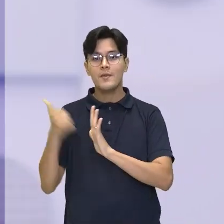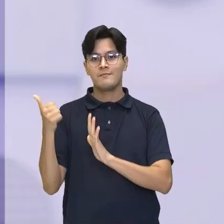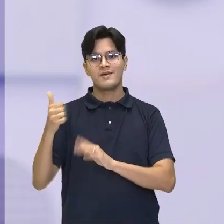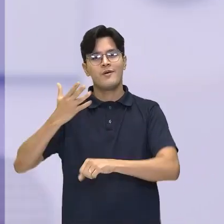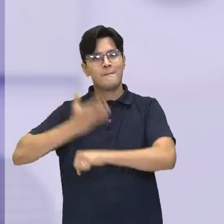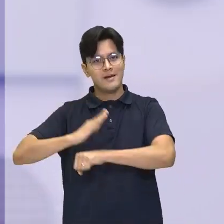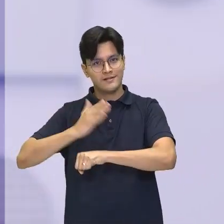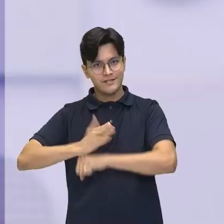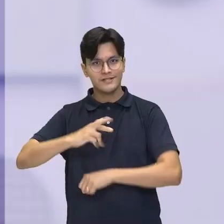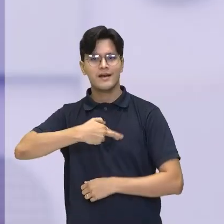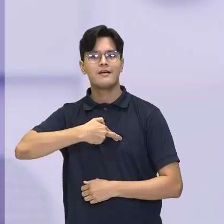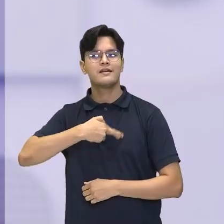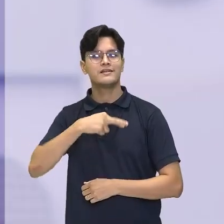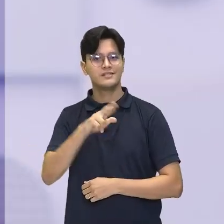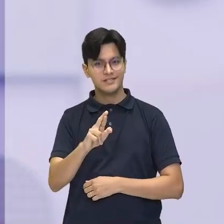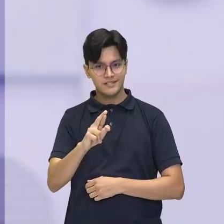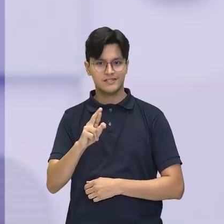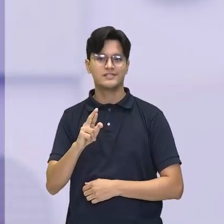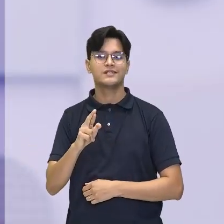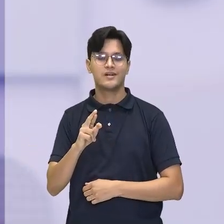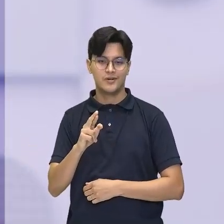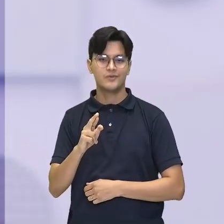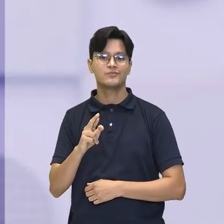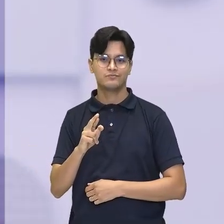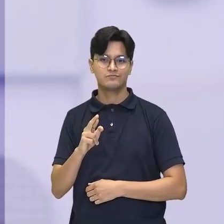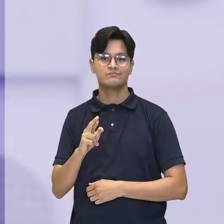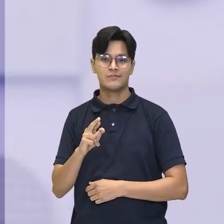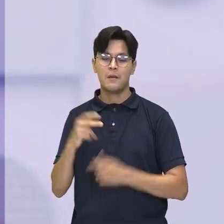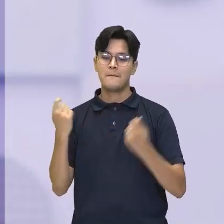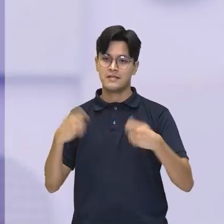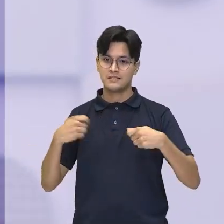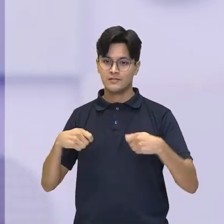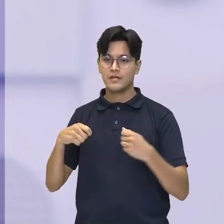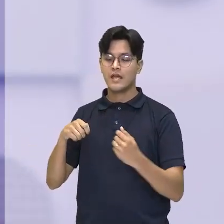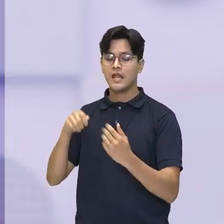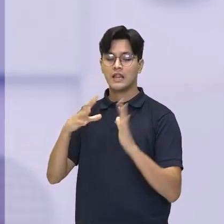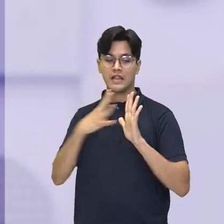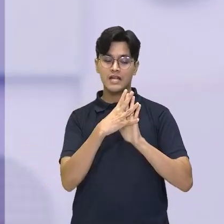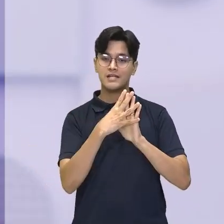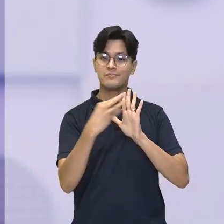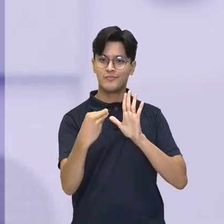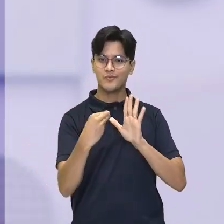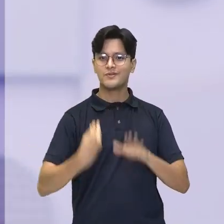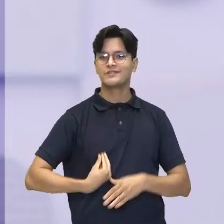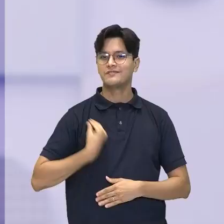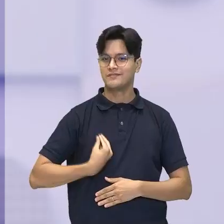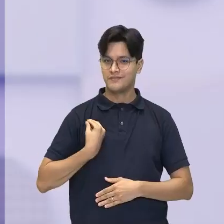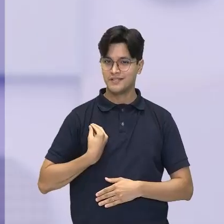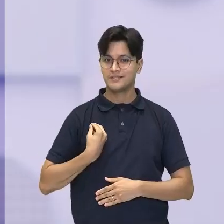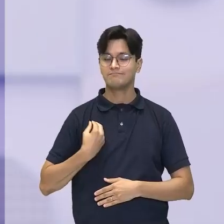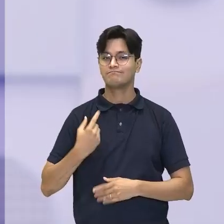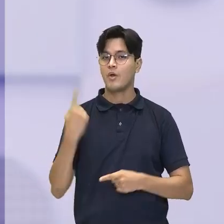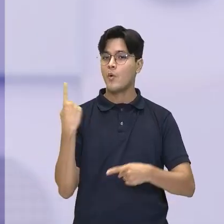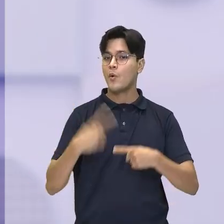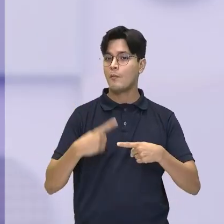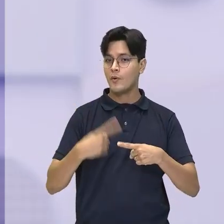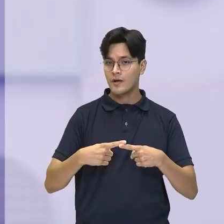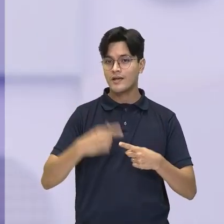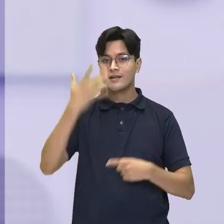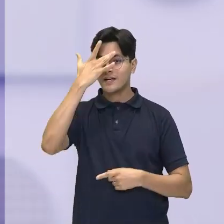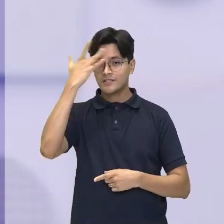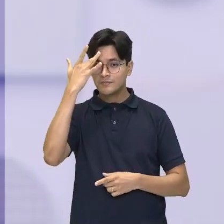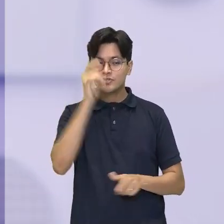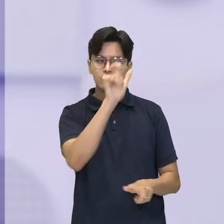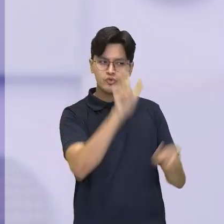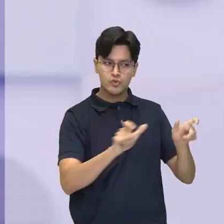e praticá-la de forma exemplar, porque é olhando para o seu exemplo de vida, o seu exemplo